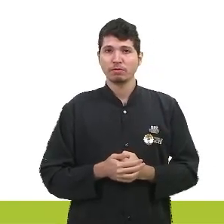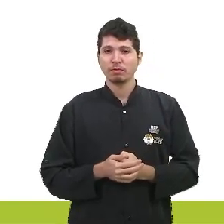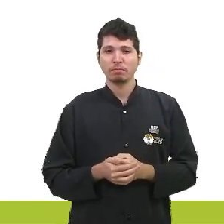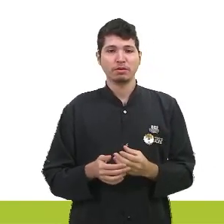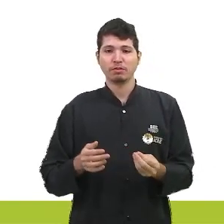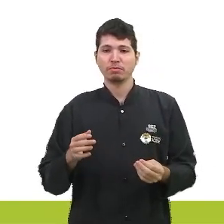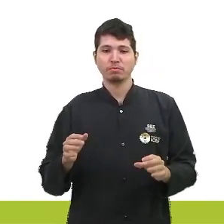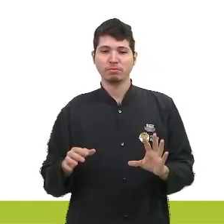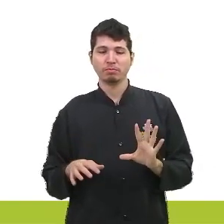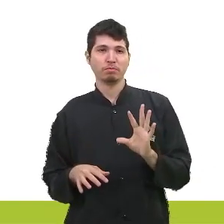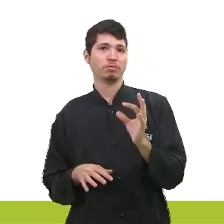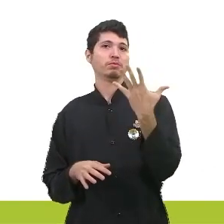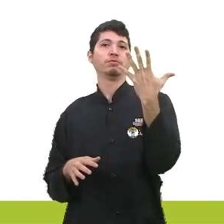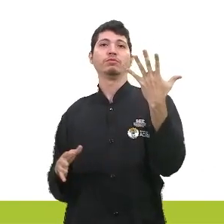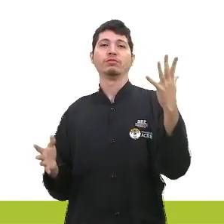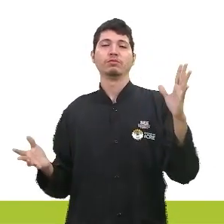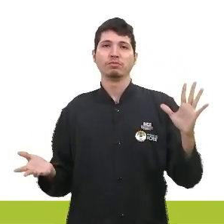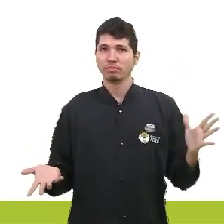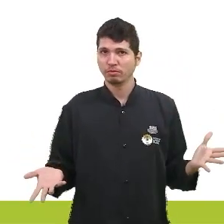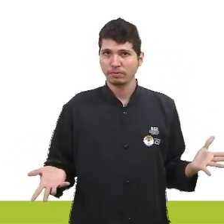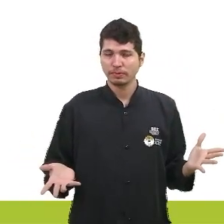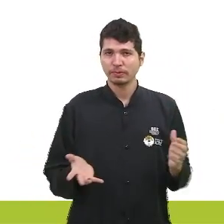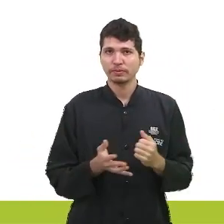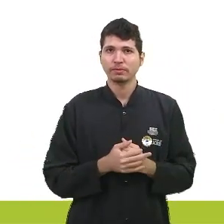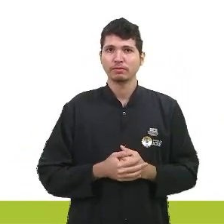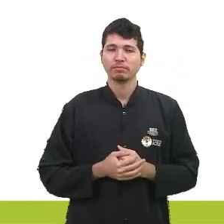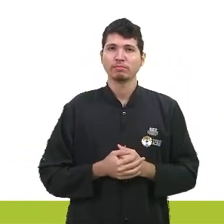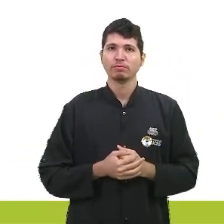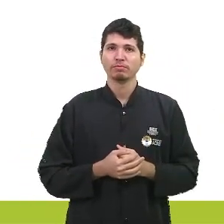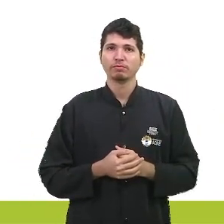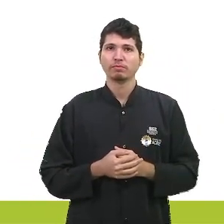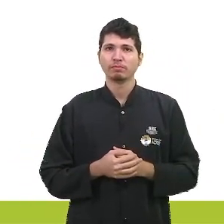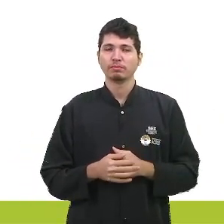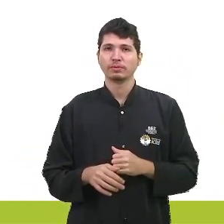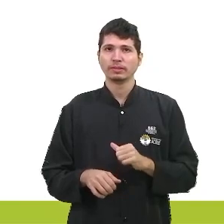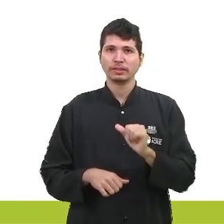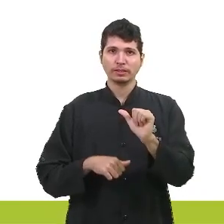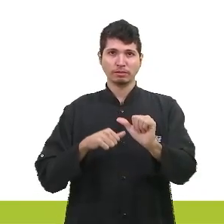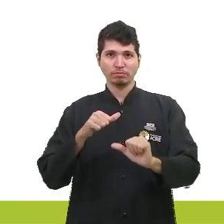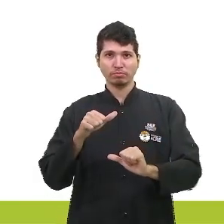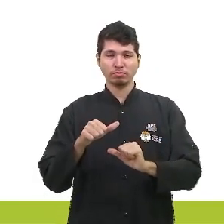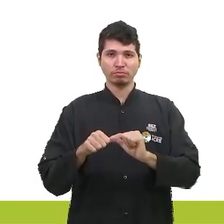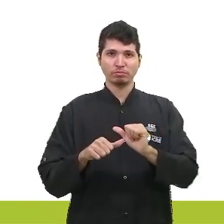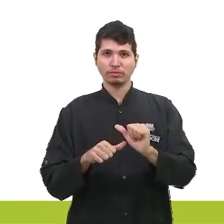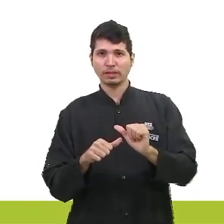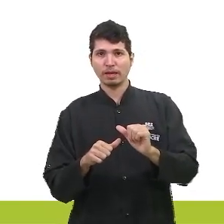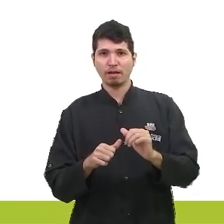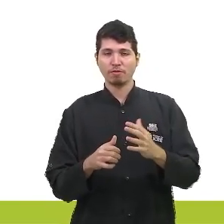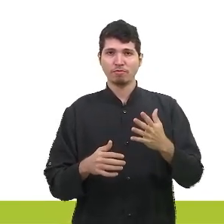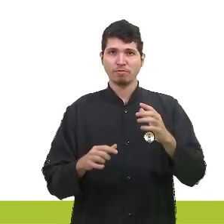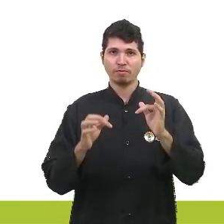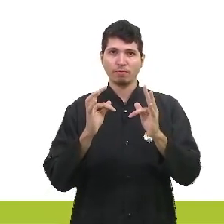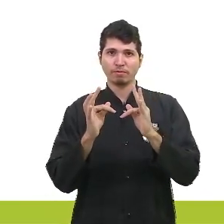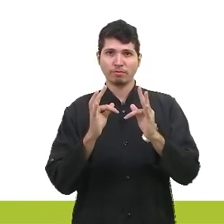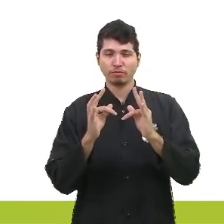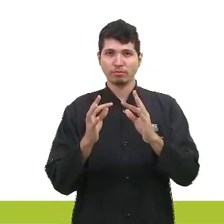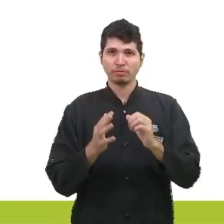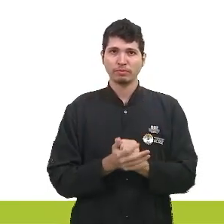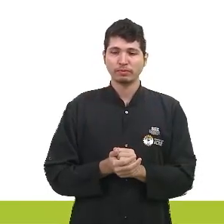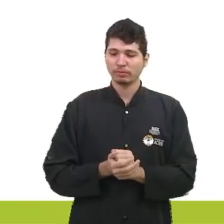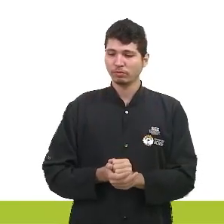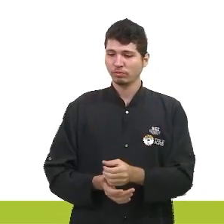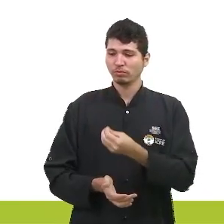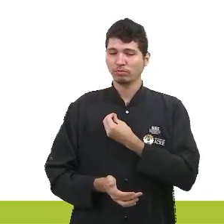então por mais que as coisas mudem de aparência A Essência permanece o ser é estático é